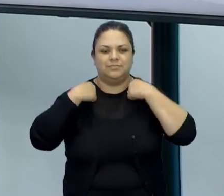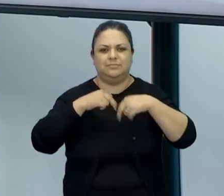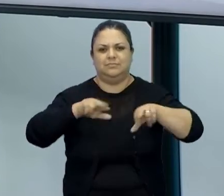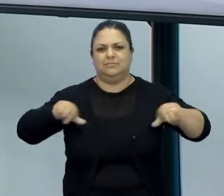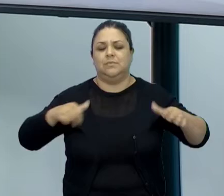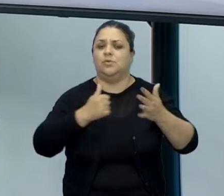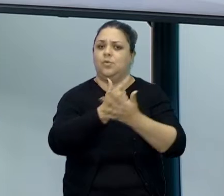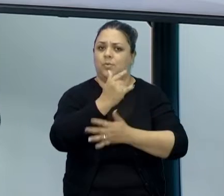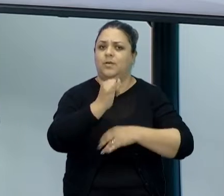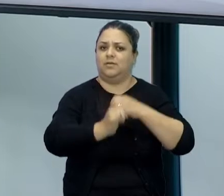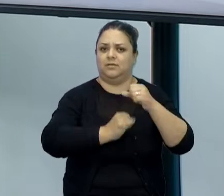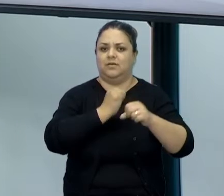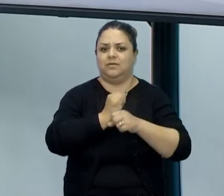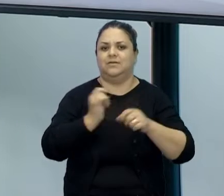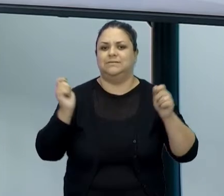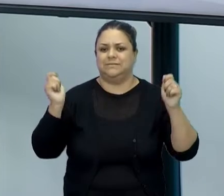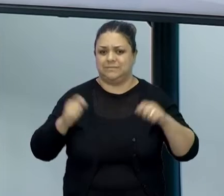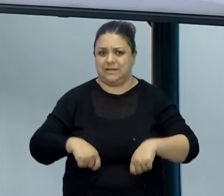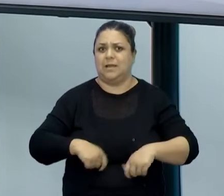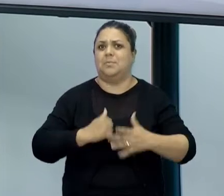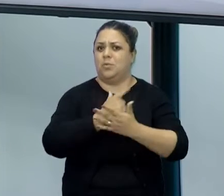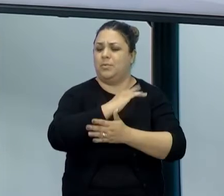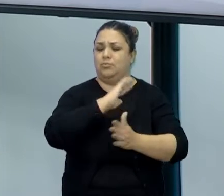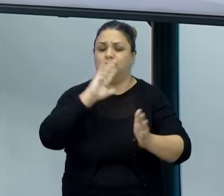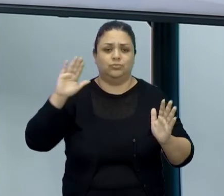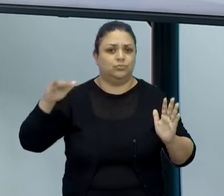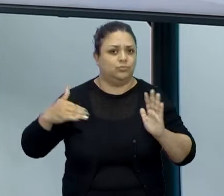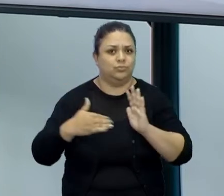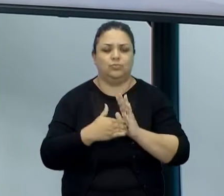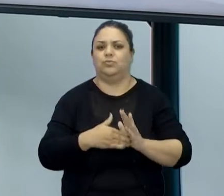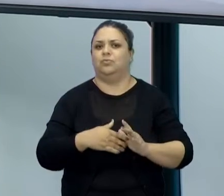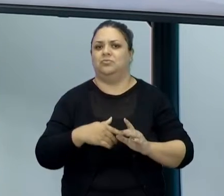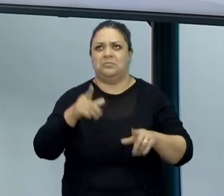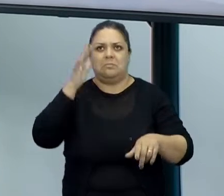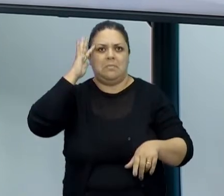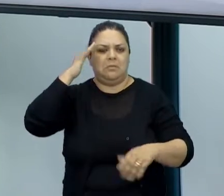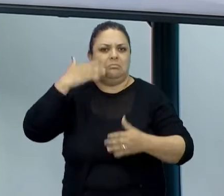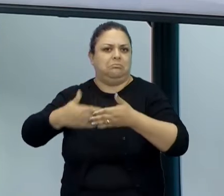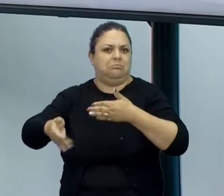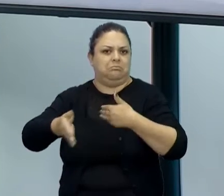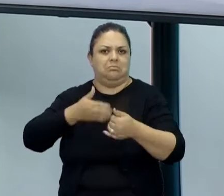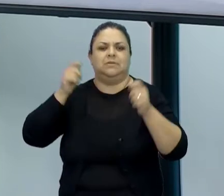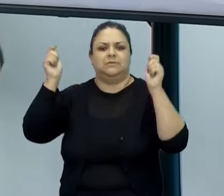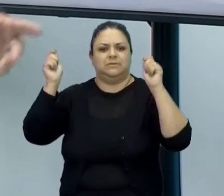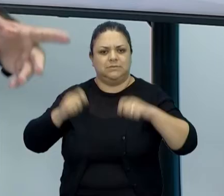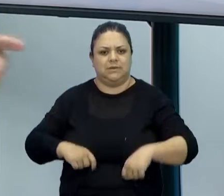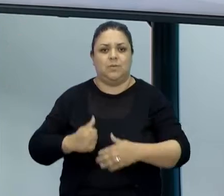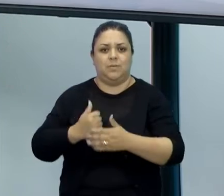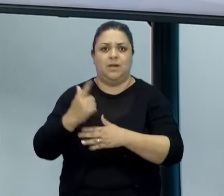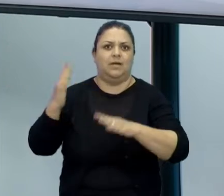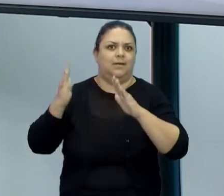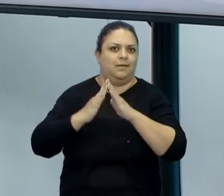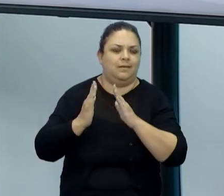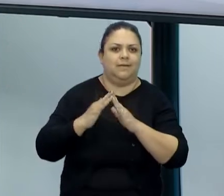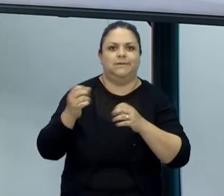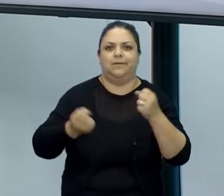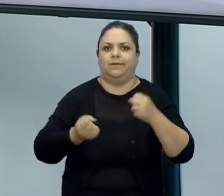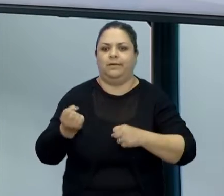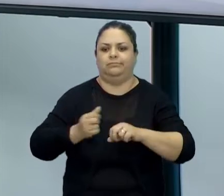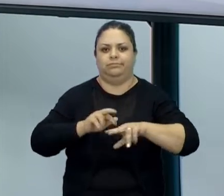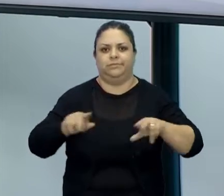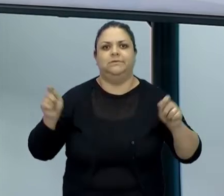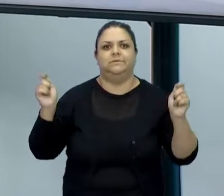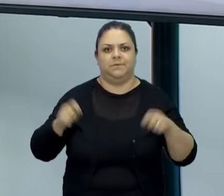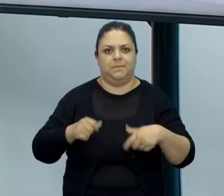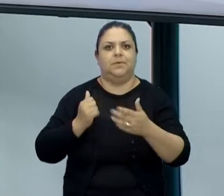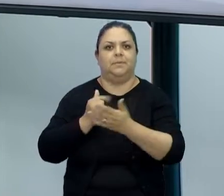internet. Aliás, eu posso dizer que dá para comprar tudo pela internet. Tudo que você imagina dá para comprar até casa e carro pela internet.